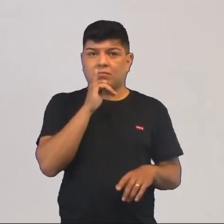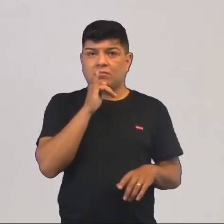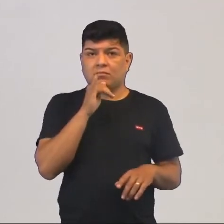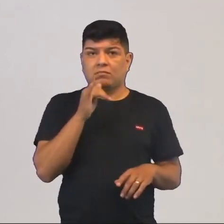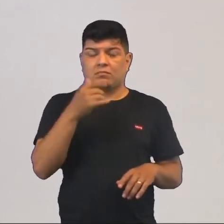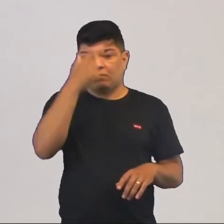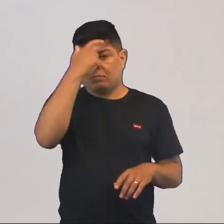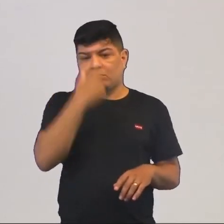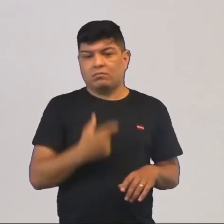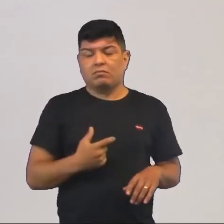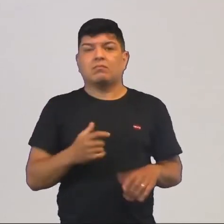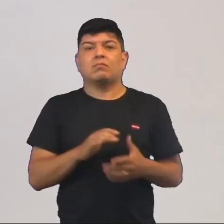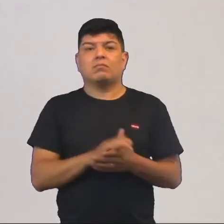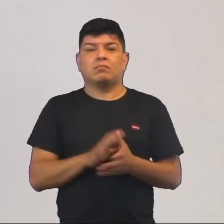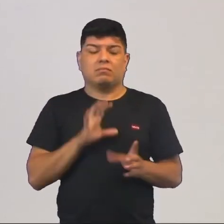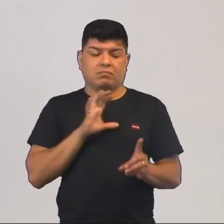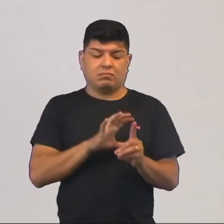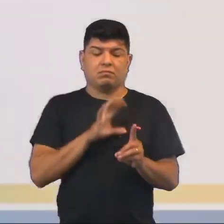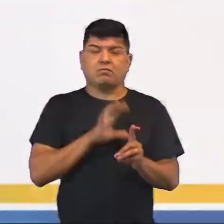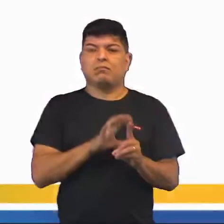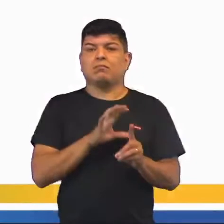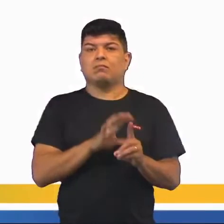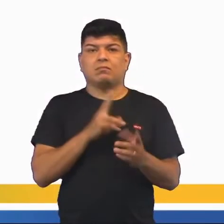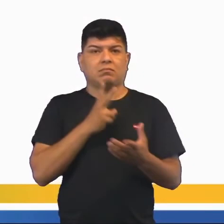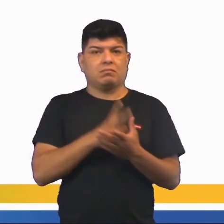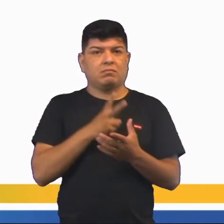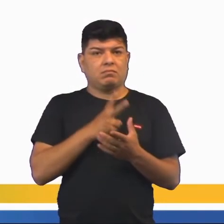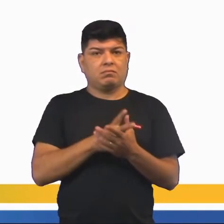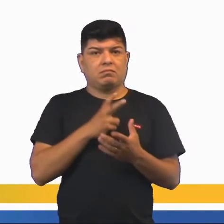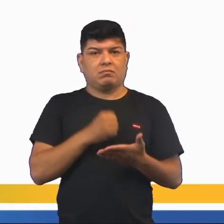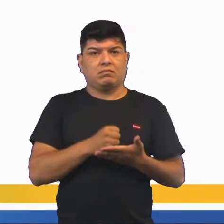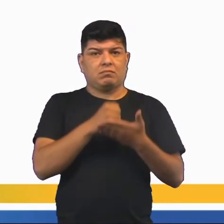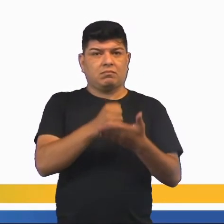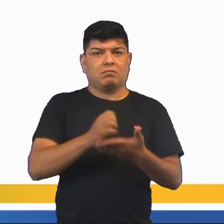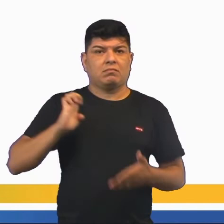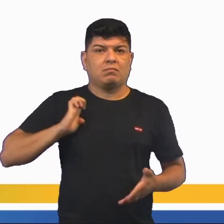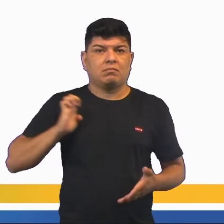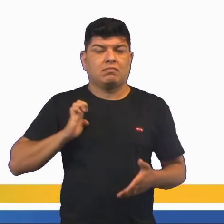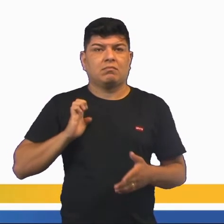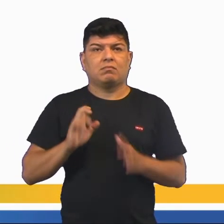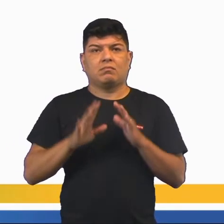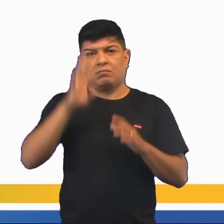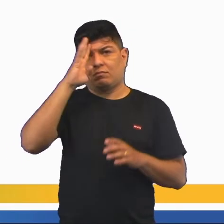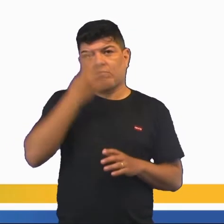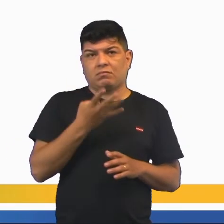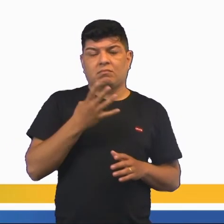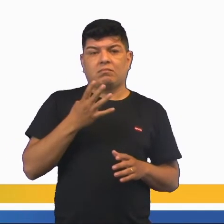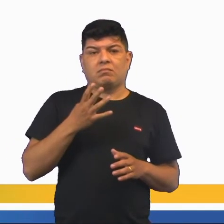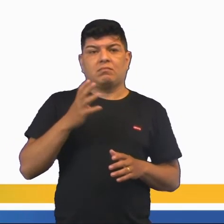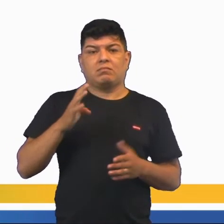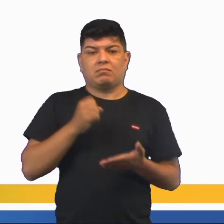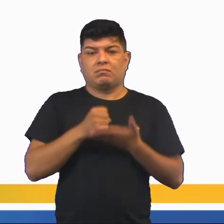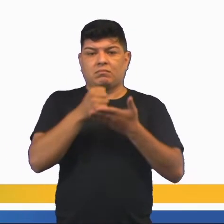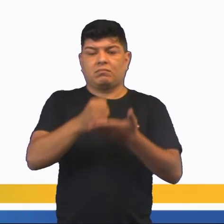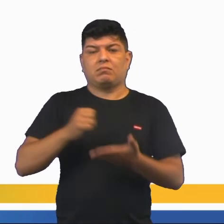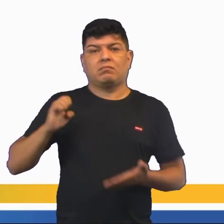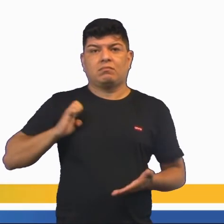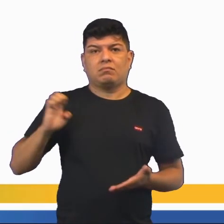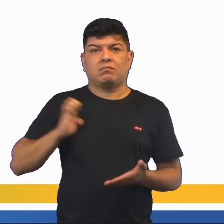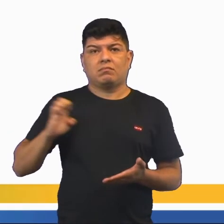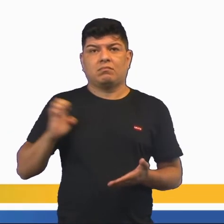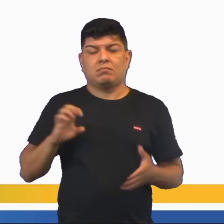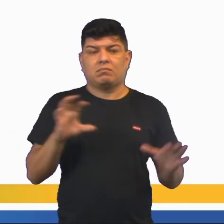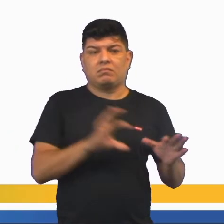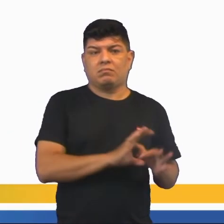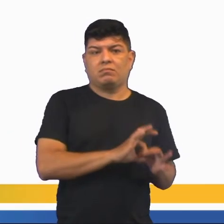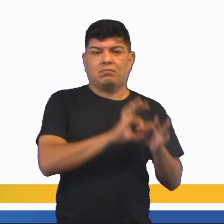seu perfil deve ser motivador, não é? Um apoio ético, um decisivo apoio ético. A ética religiosa, no